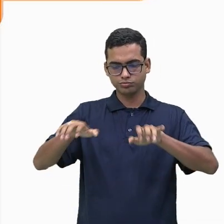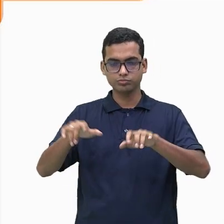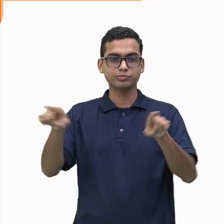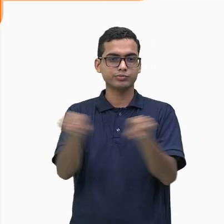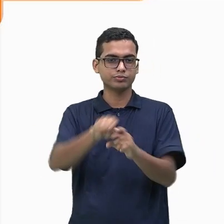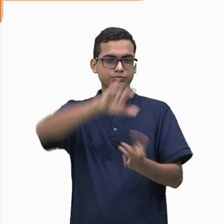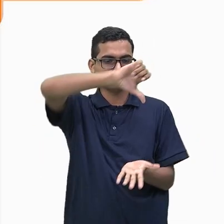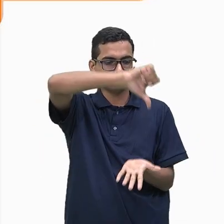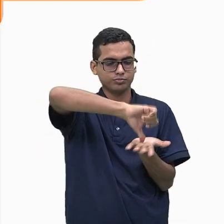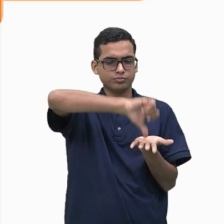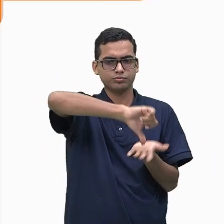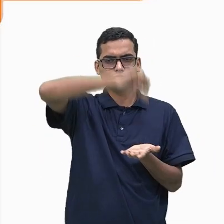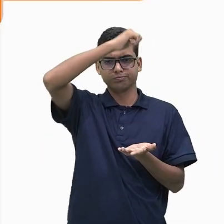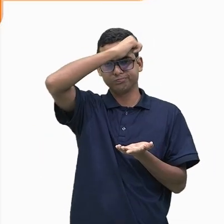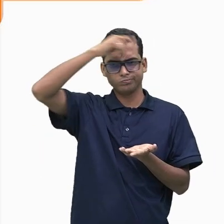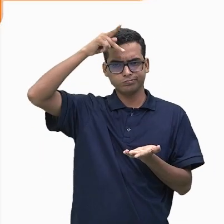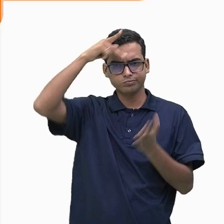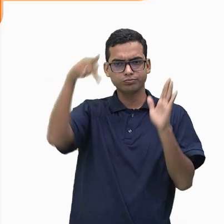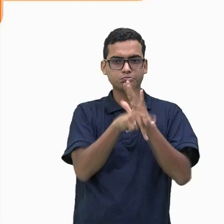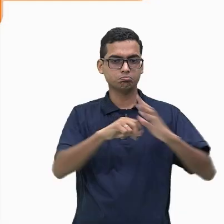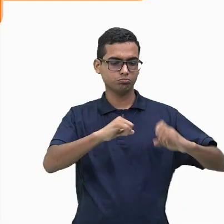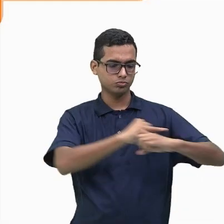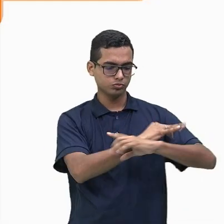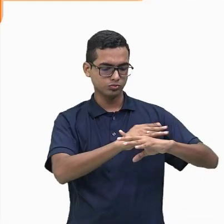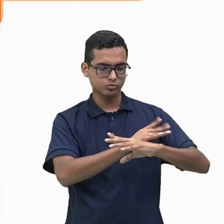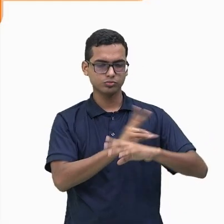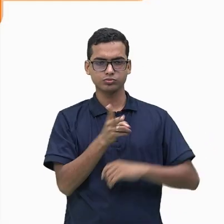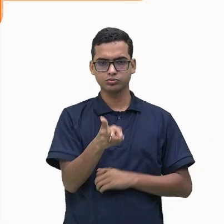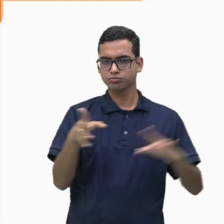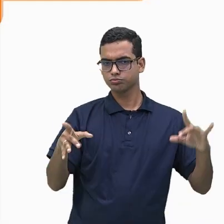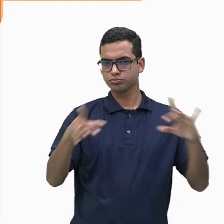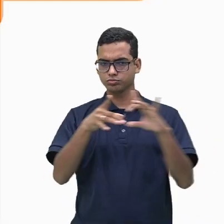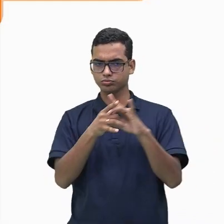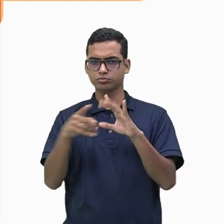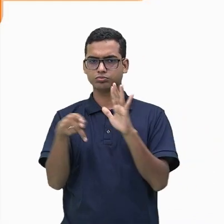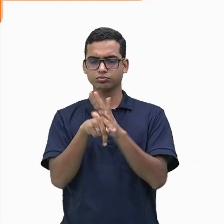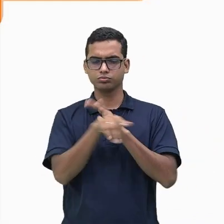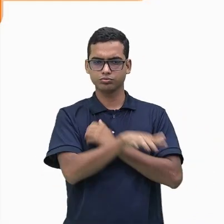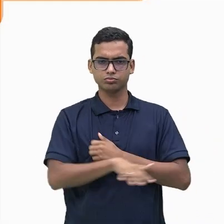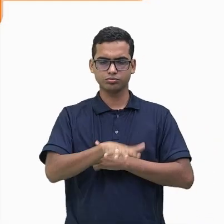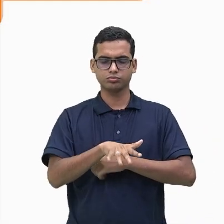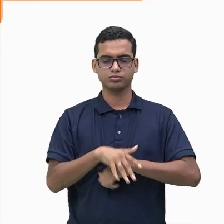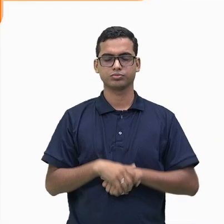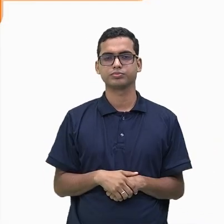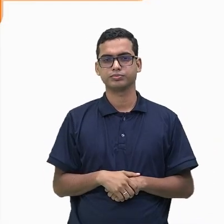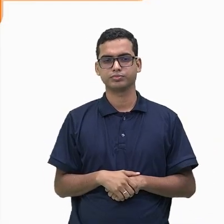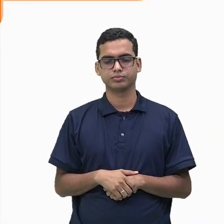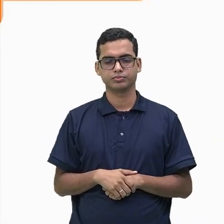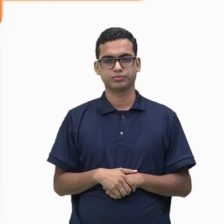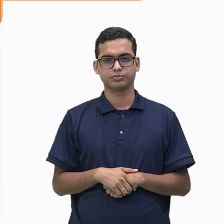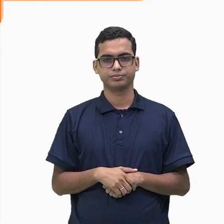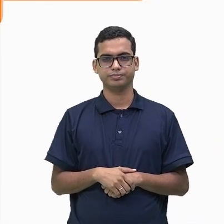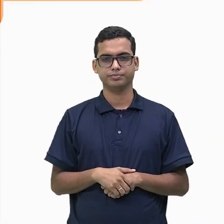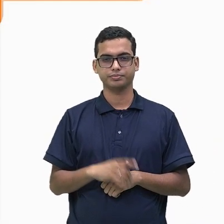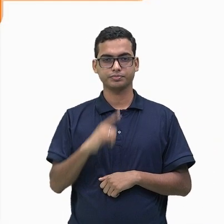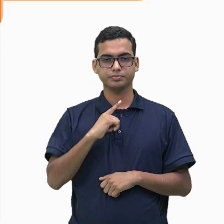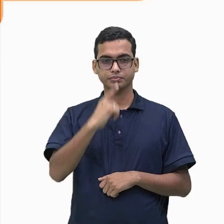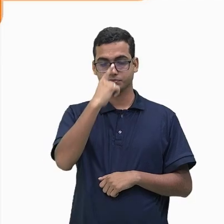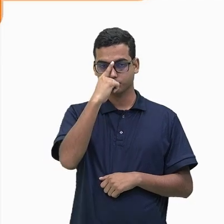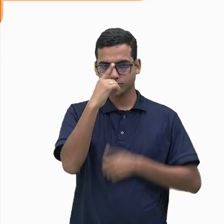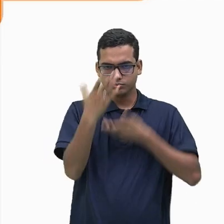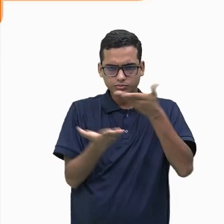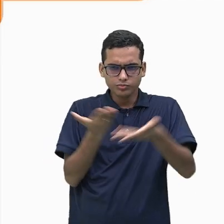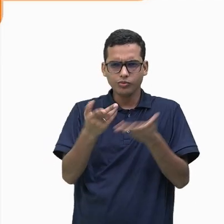prefeitura municipal. Então, uma cidade, ela vai estar muito ligada a esse perímetro urbano. As cidades, gente, contam com serviços que atendem